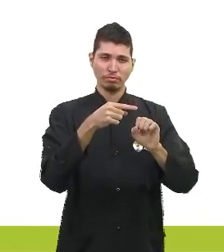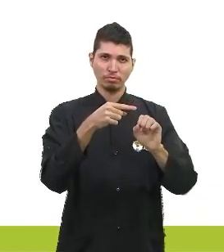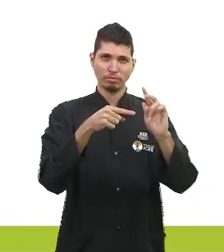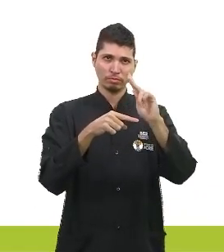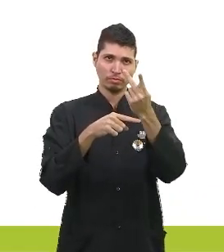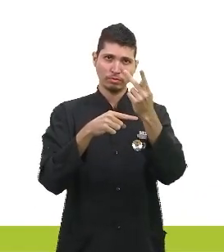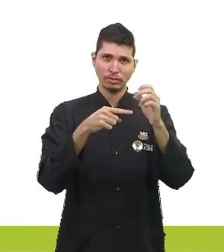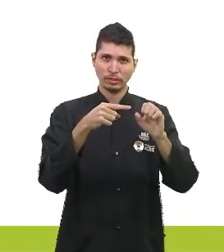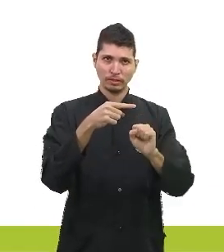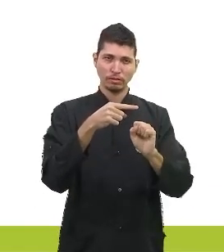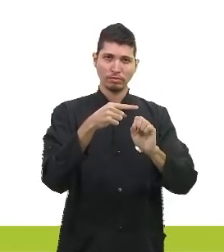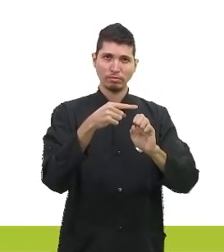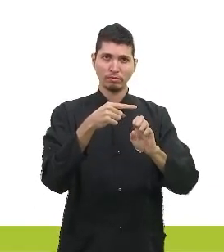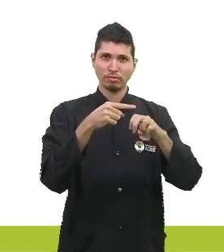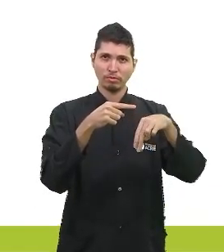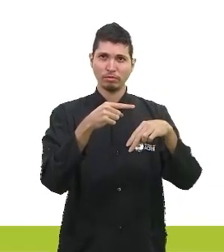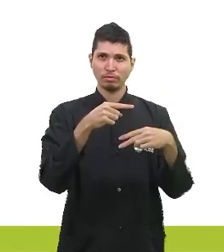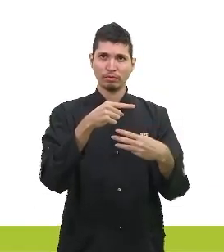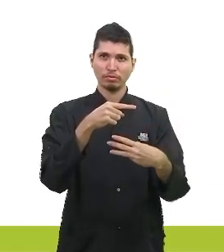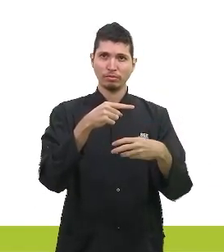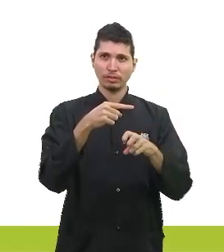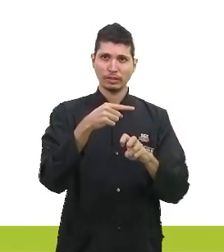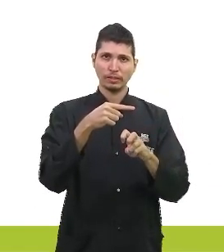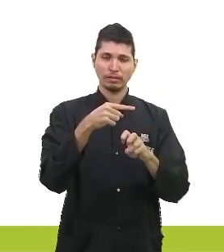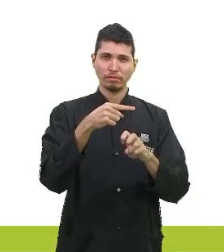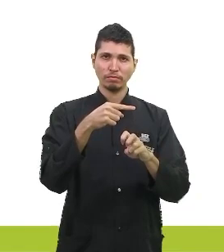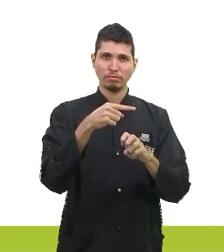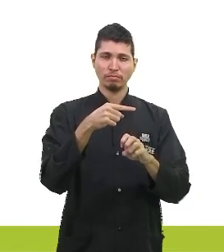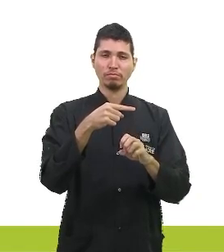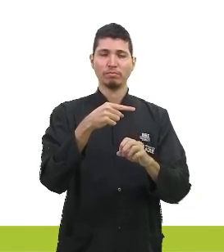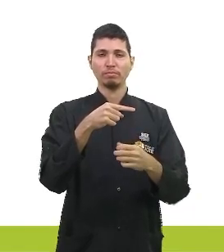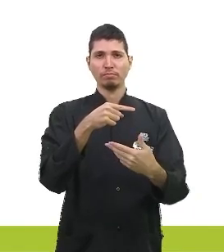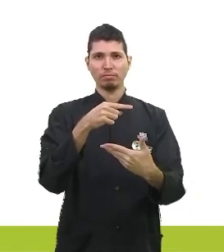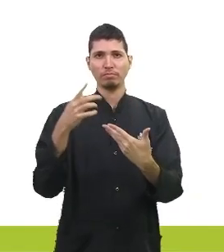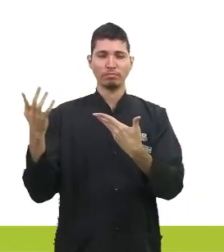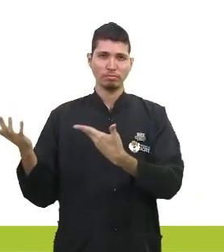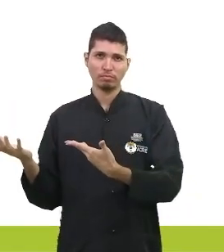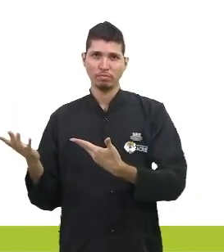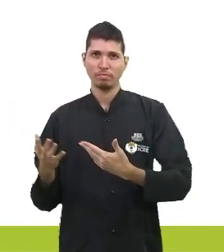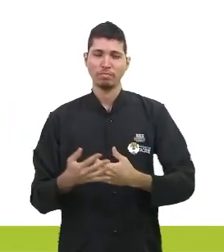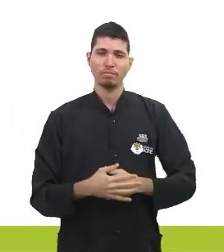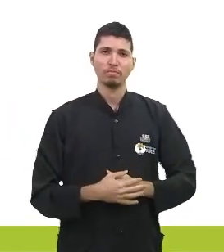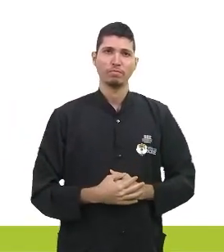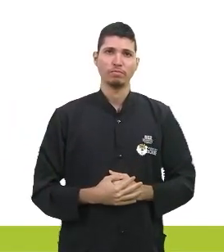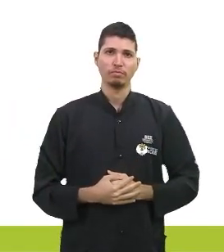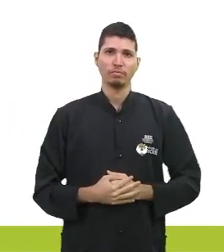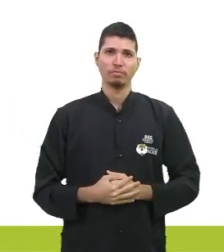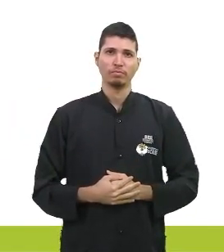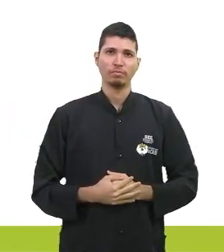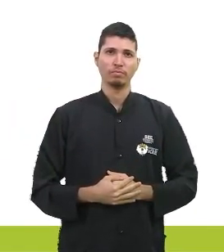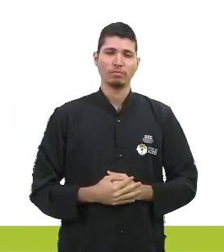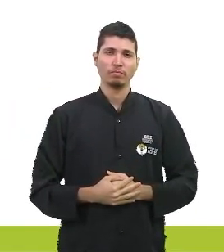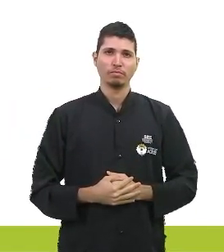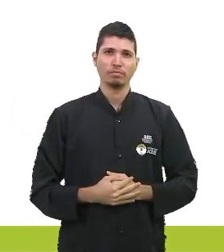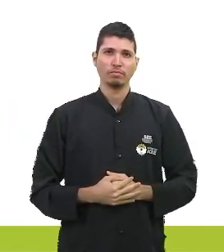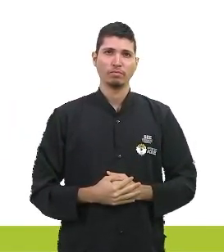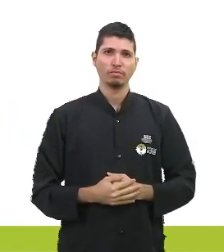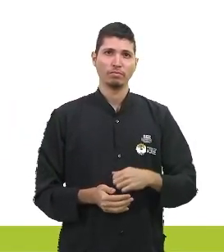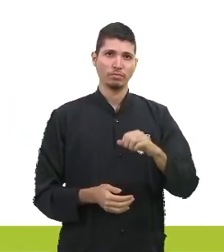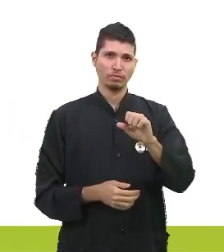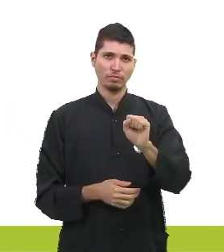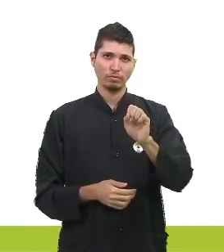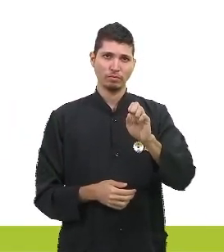a esse 35 metros dividido para o seno de 63 graus. O seno de